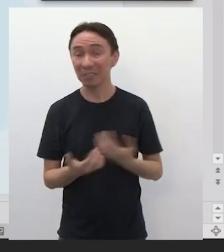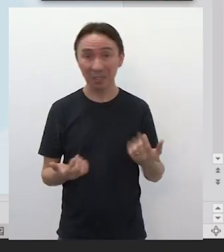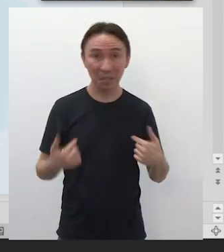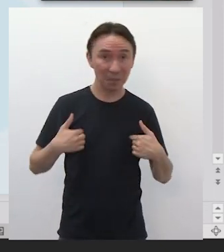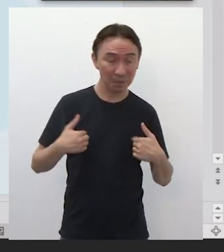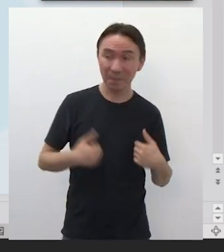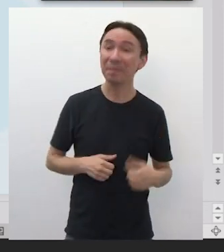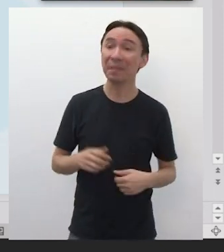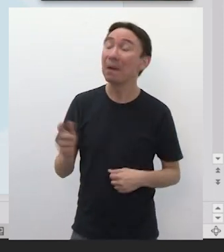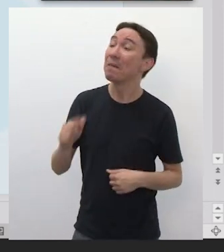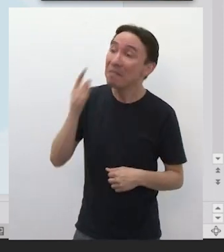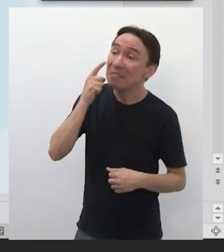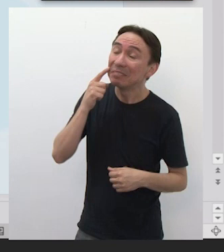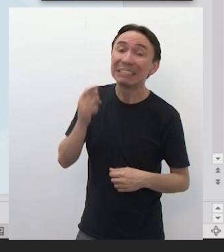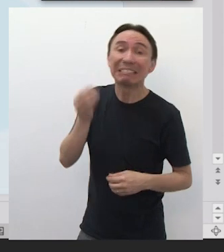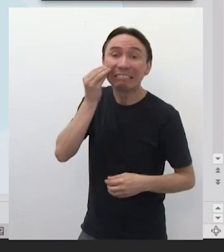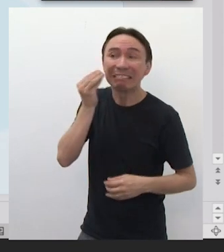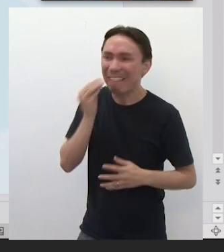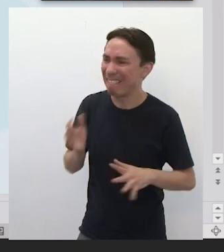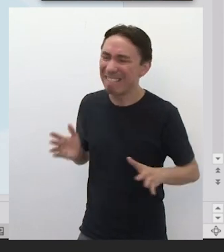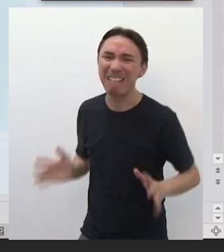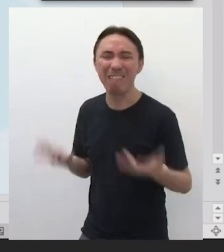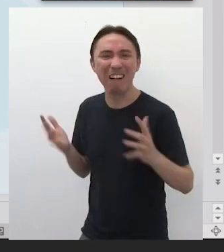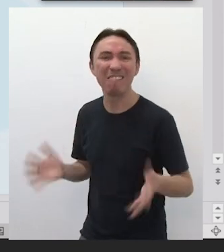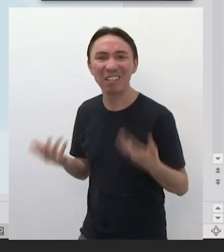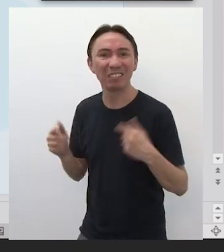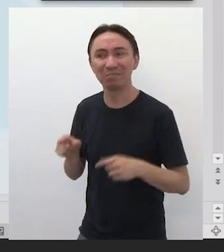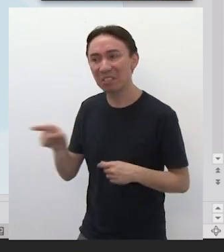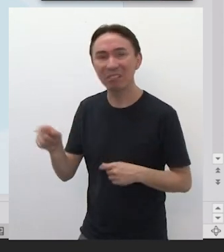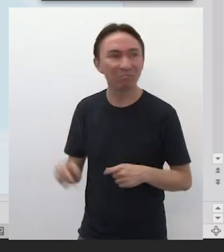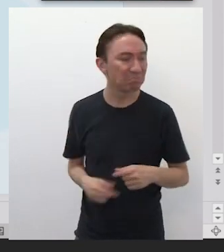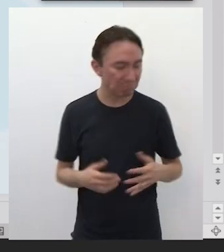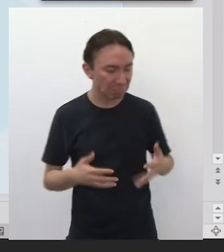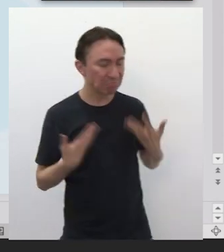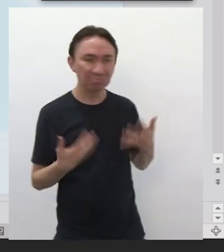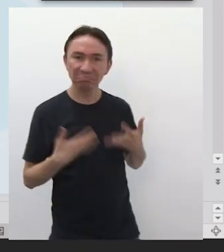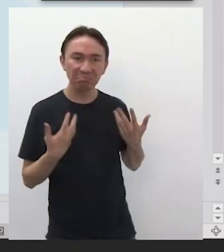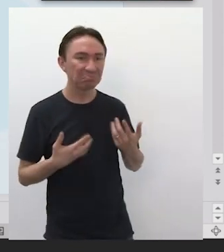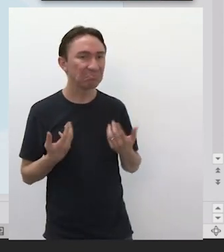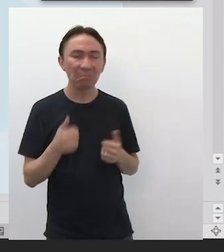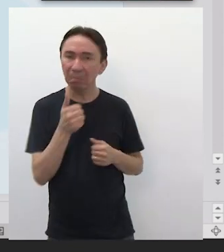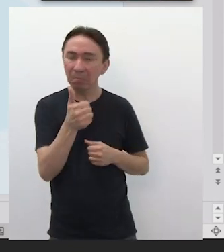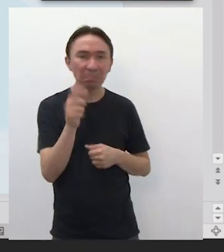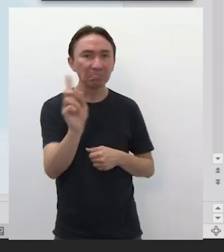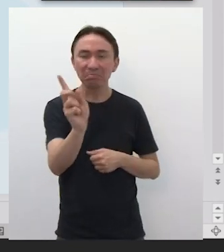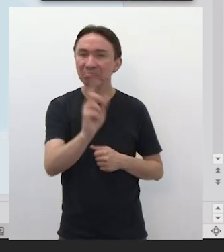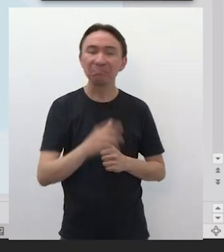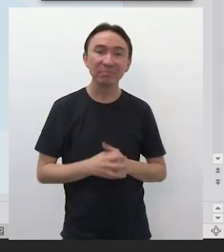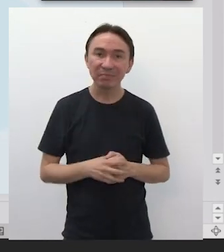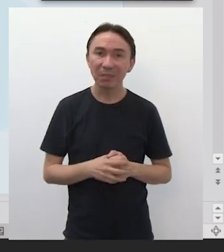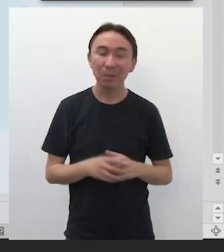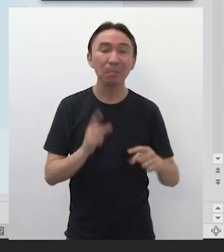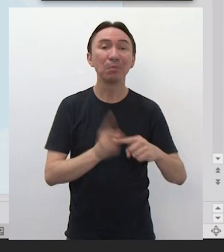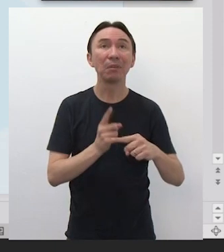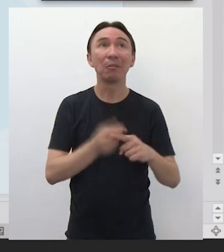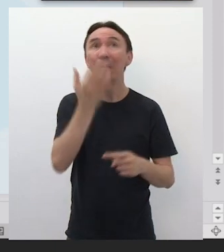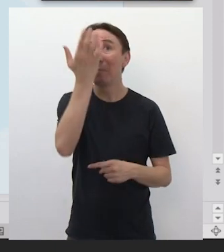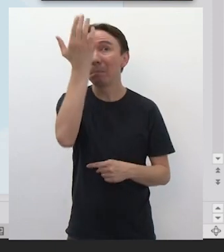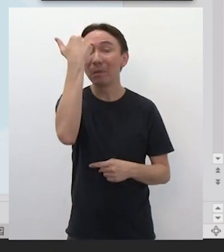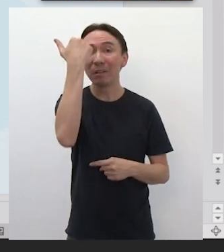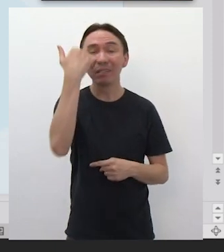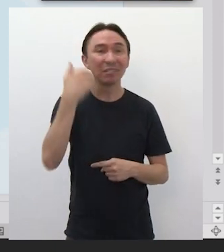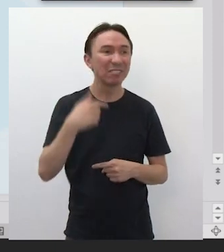motivá-lo não vai gerar um impacto positivo sobre a sua motivação intrínseca, porque a forma de fazê-lo